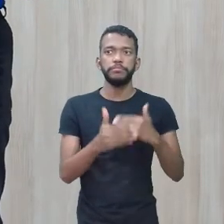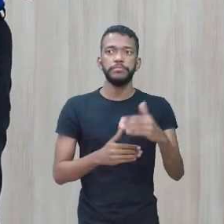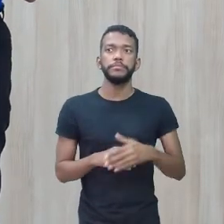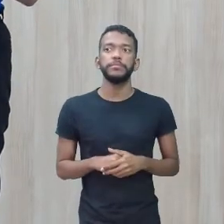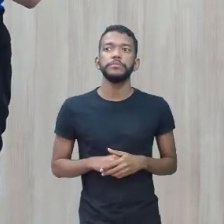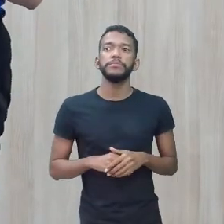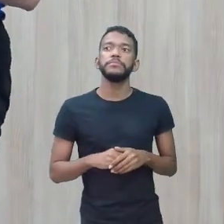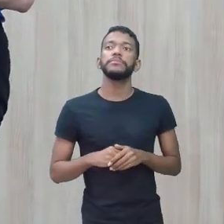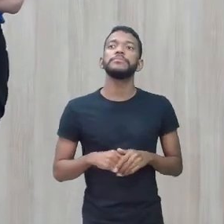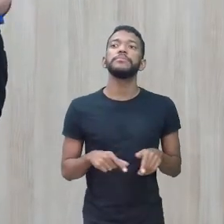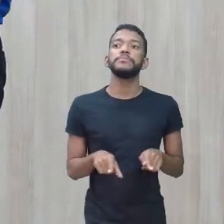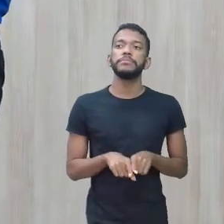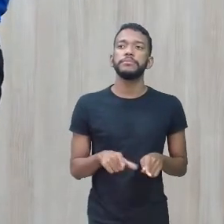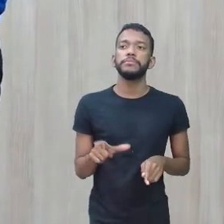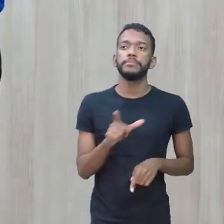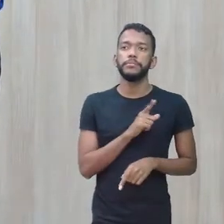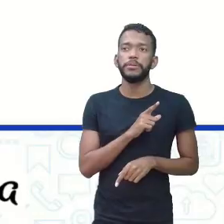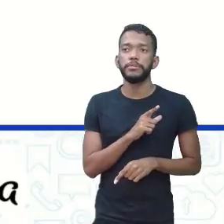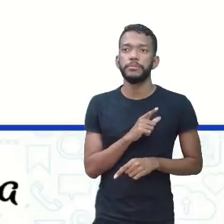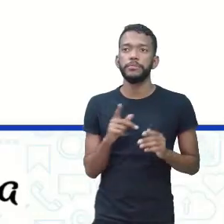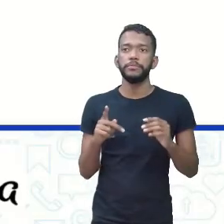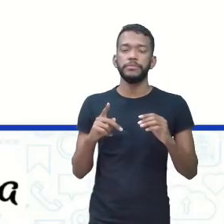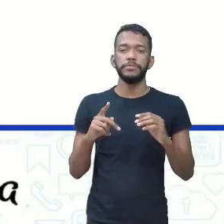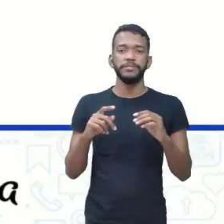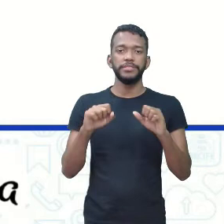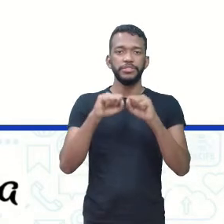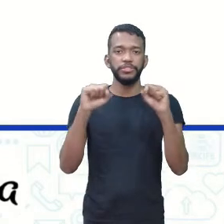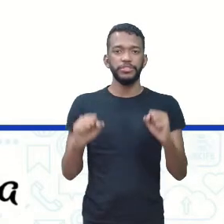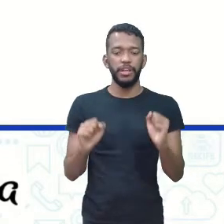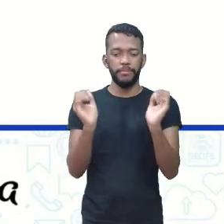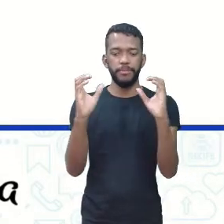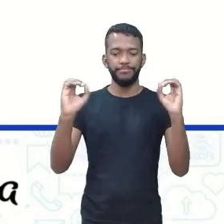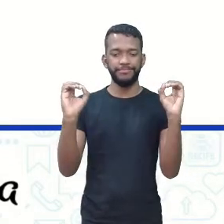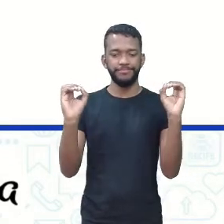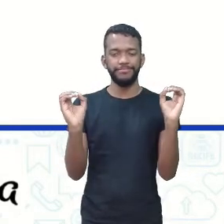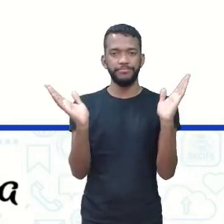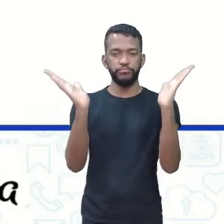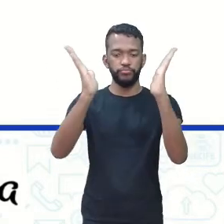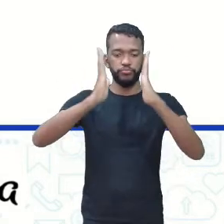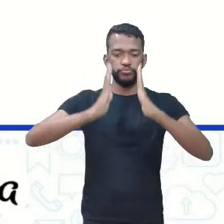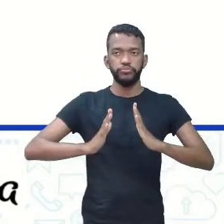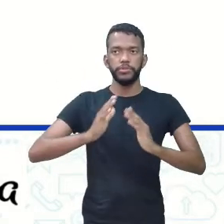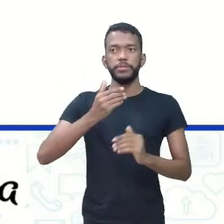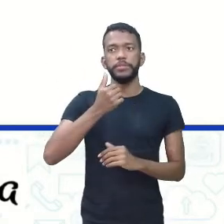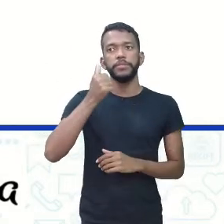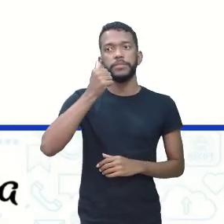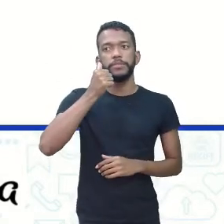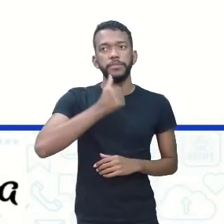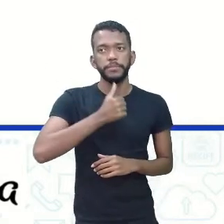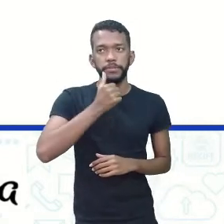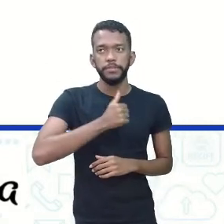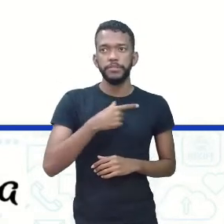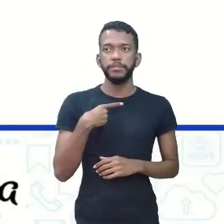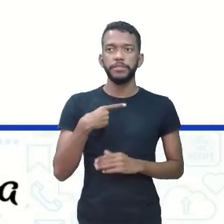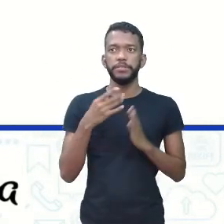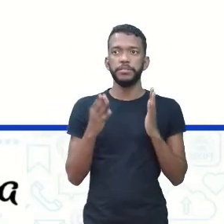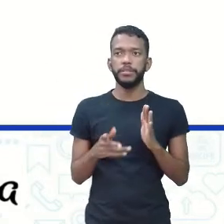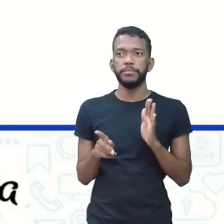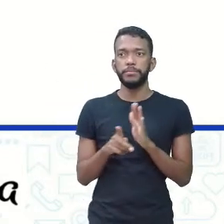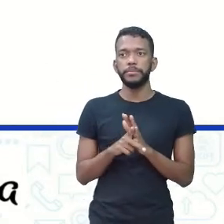o sistema reprodutor feminino, ele também atua produzindo o gameta